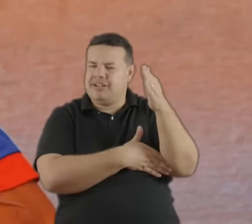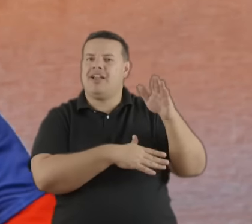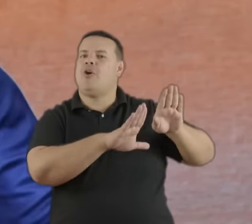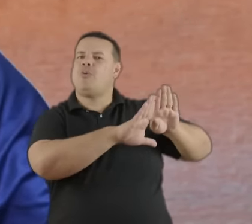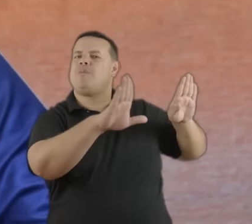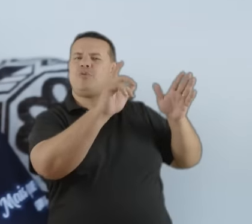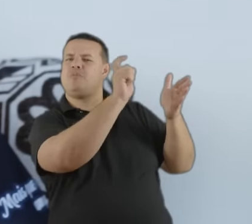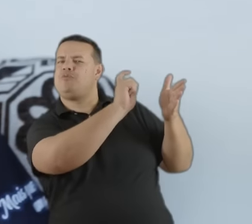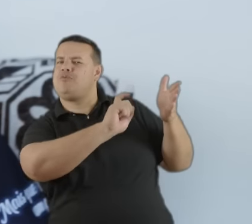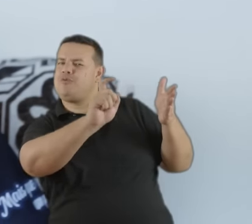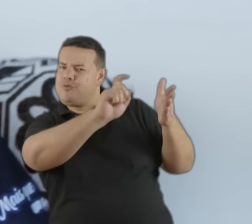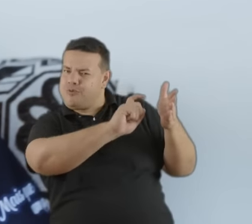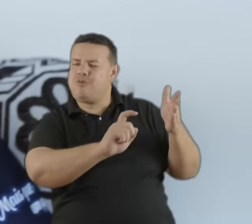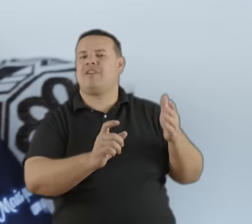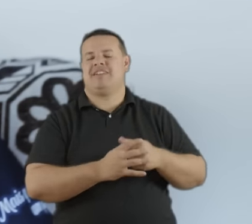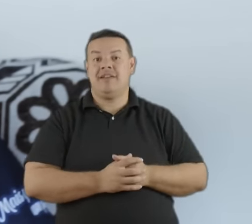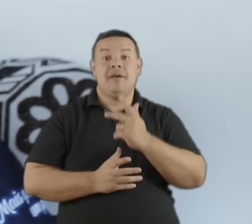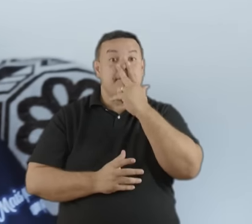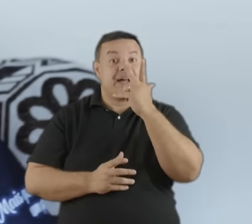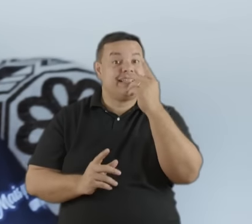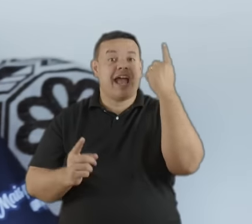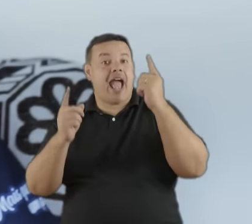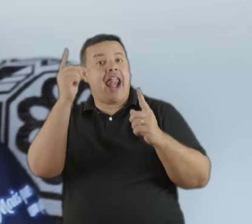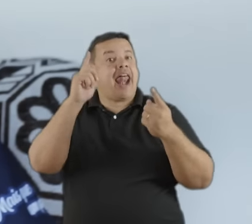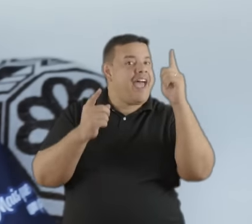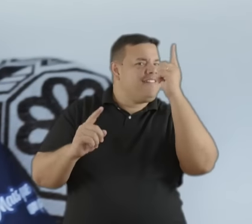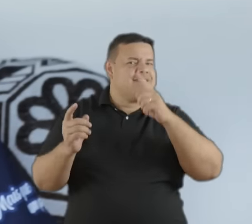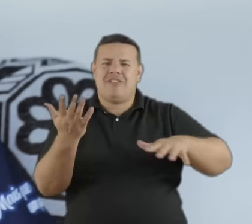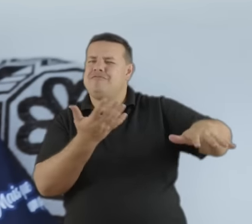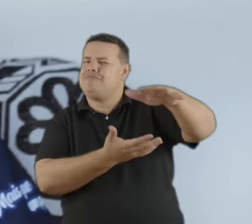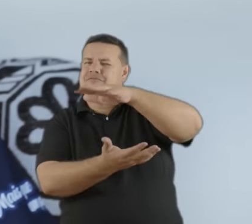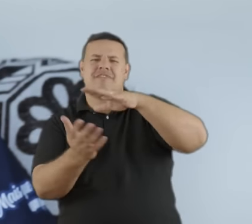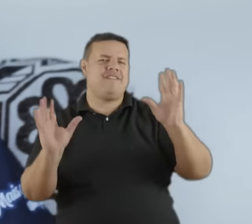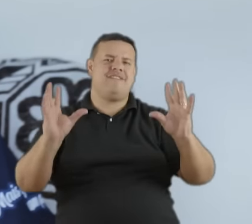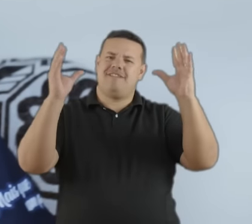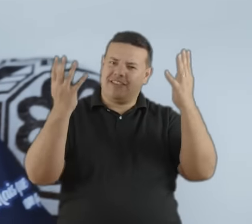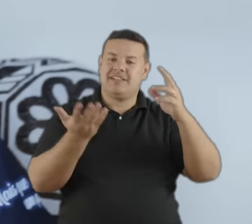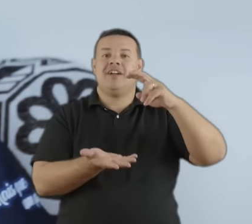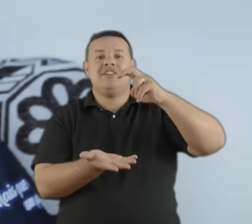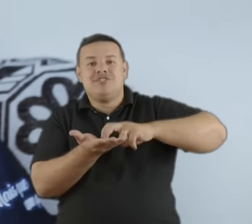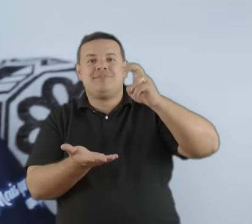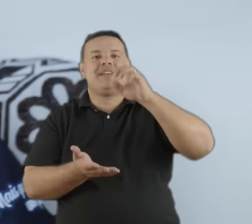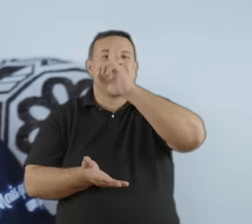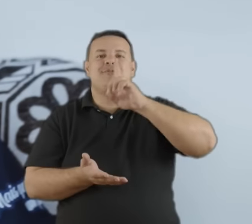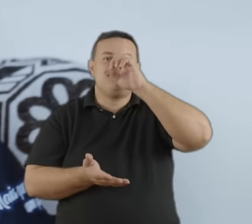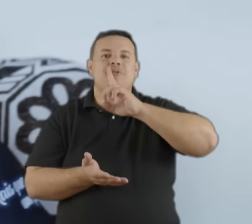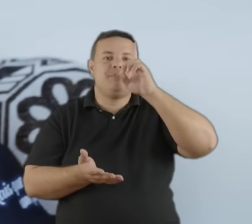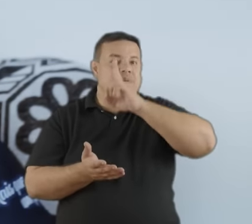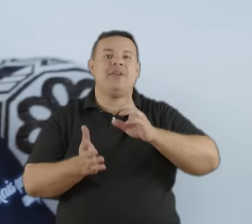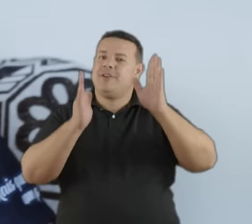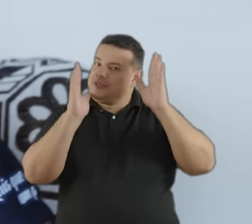futebol. Era. Rapaz, era um carnaval quando tinha uma decisão lá no Batistão. Pois, no domingo de manhã